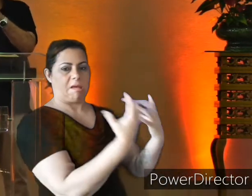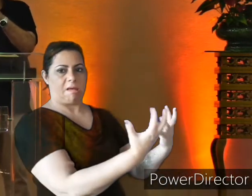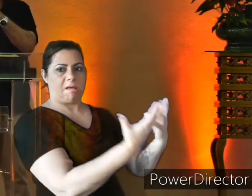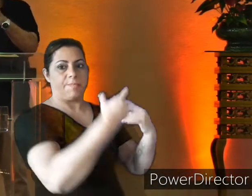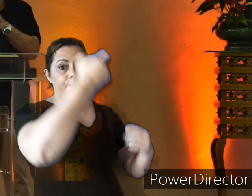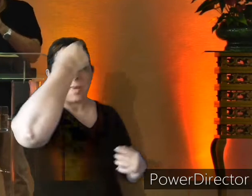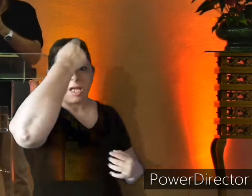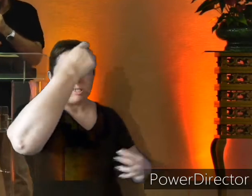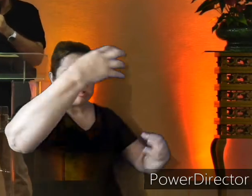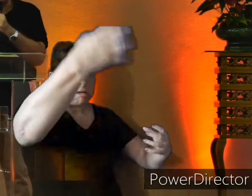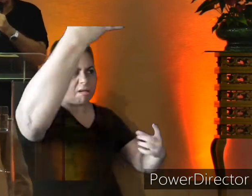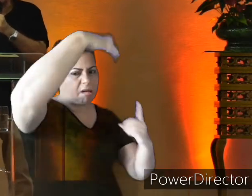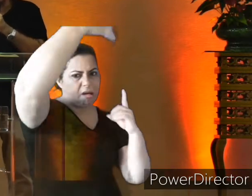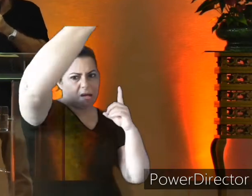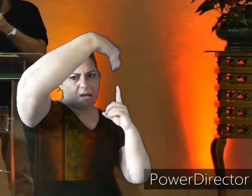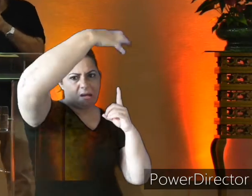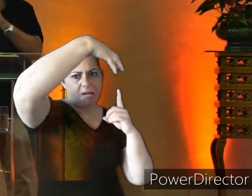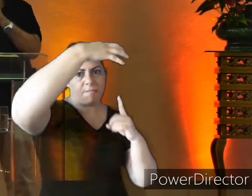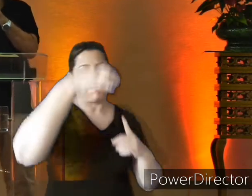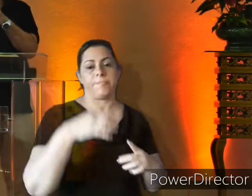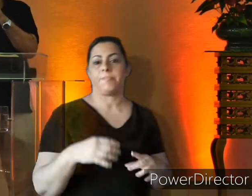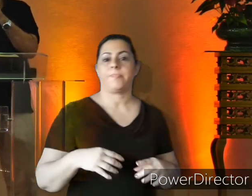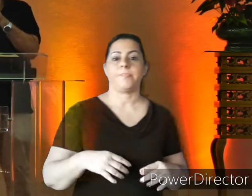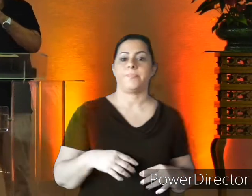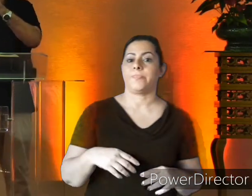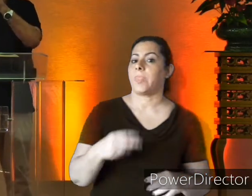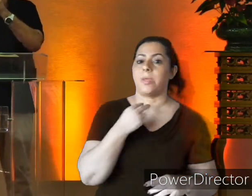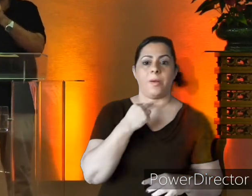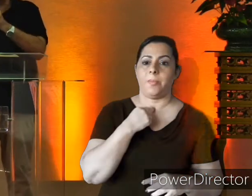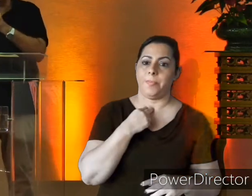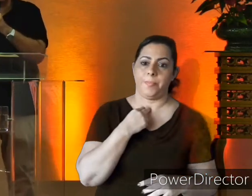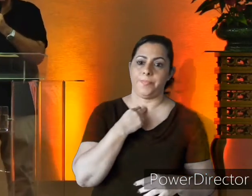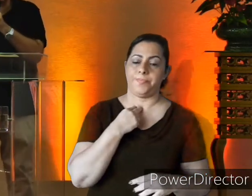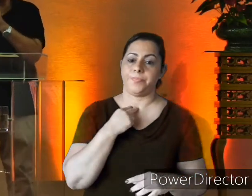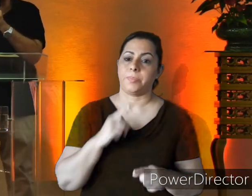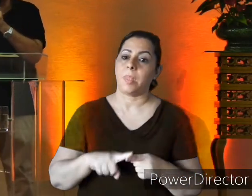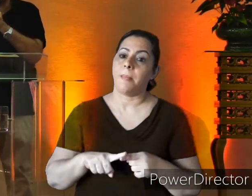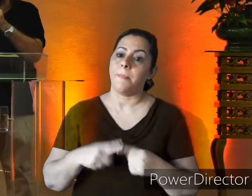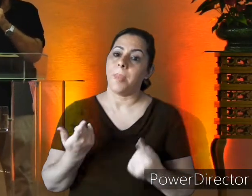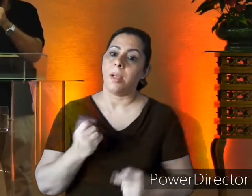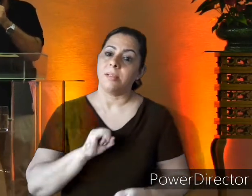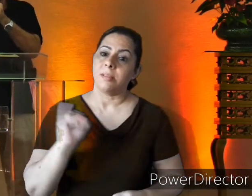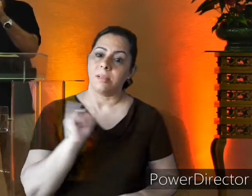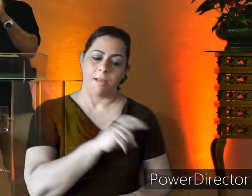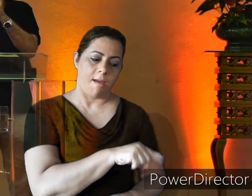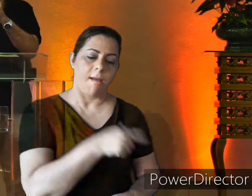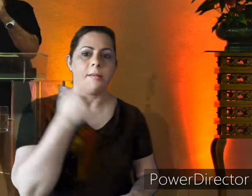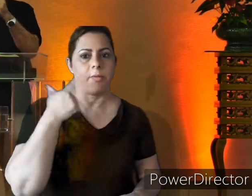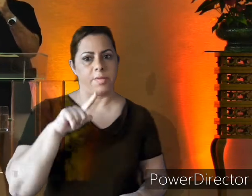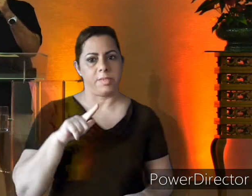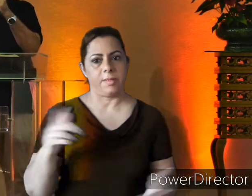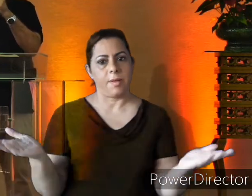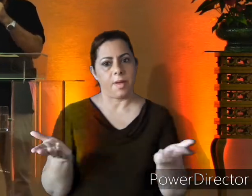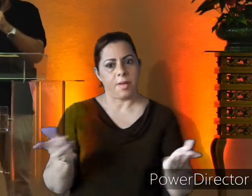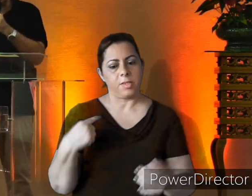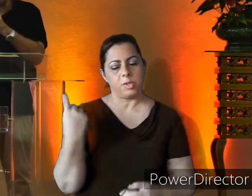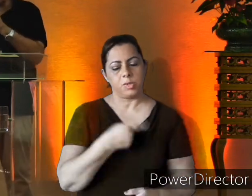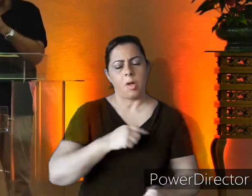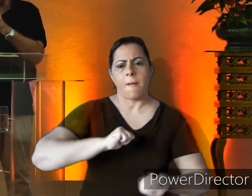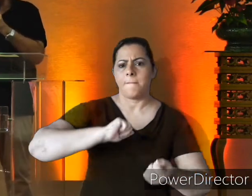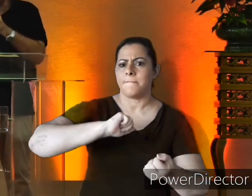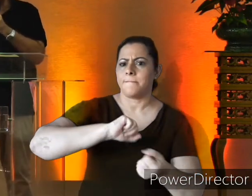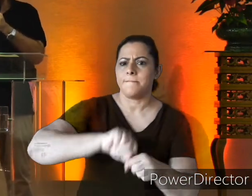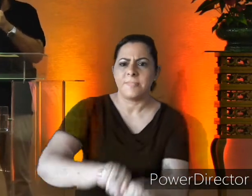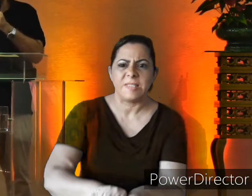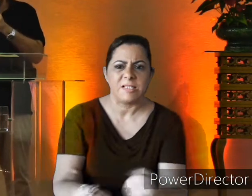Jesus. Se tem alguma muralha de Jericó diante de você, nós vamos jogá-las por terra em nome de Jesus. Se você